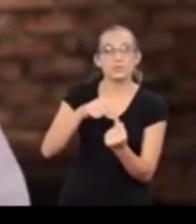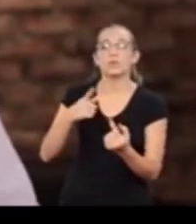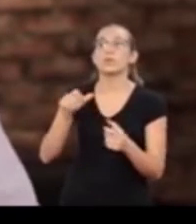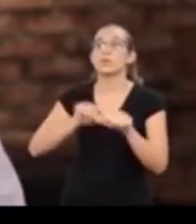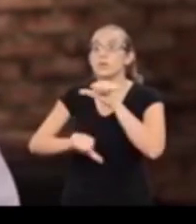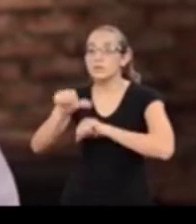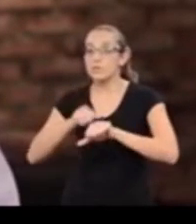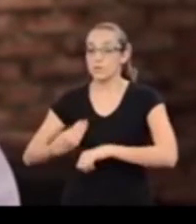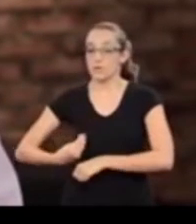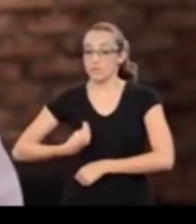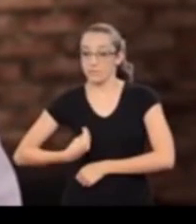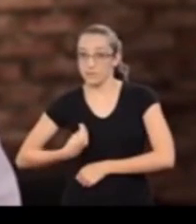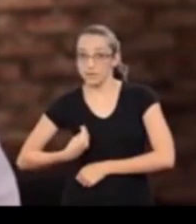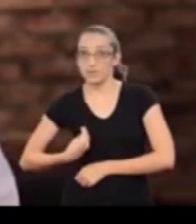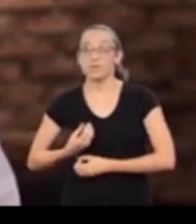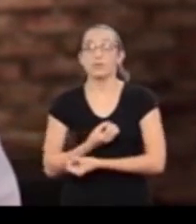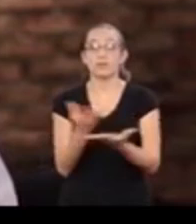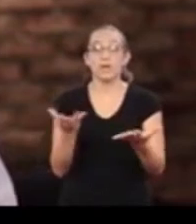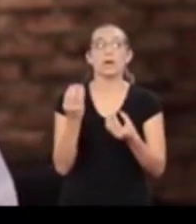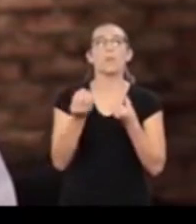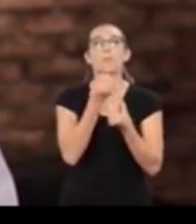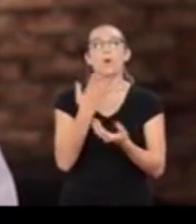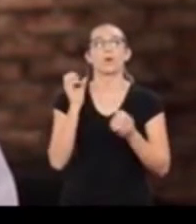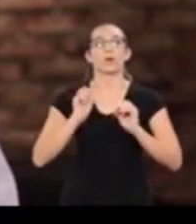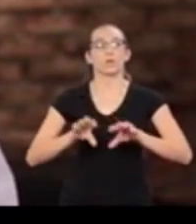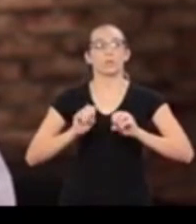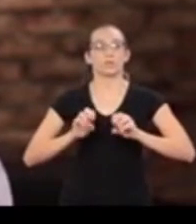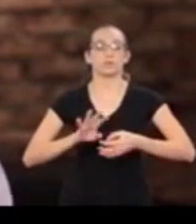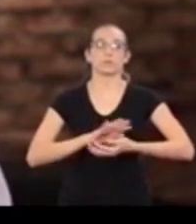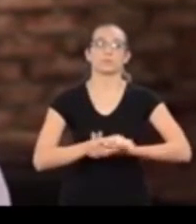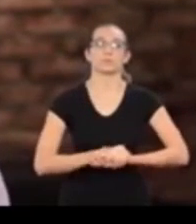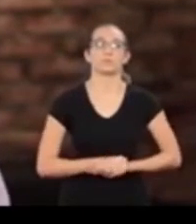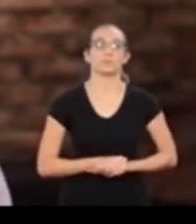círculo virtuoso é a materialização do nosso propósito: transformar vidas promovendo acesso à educação.